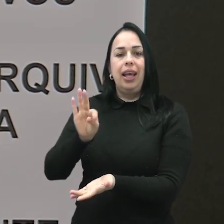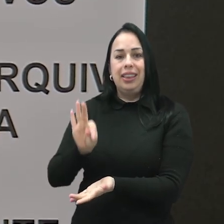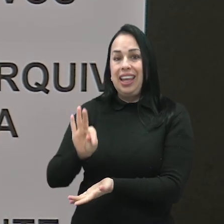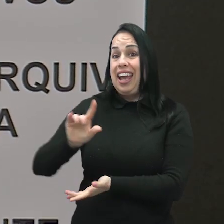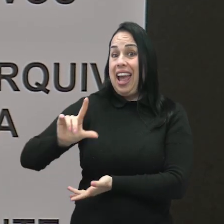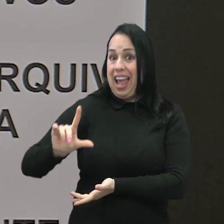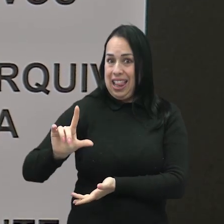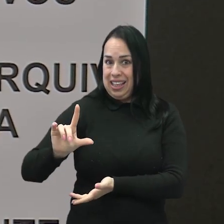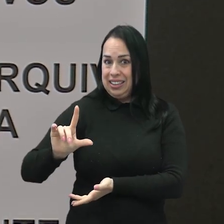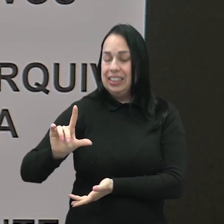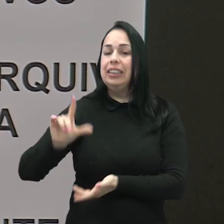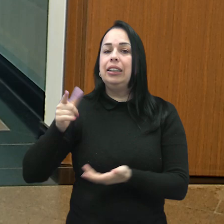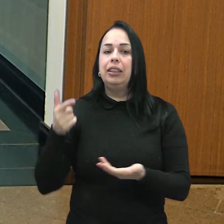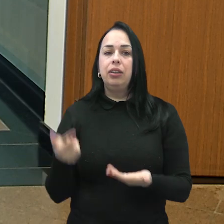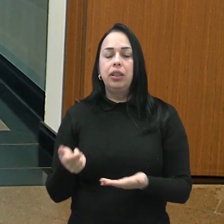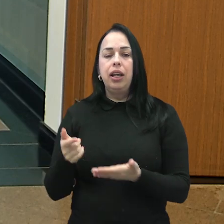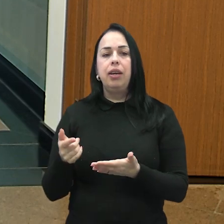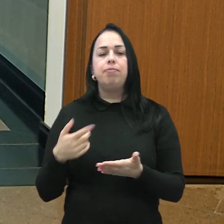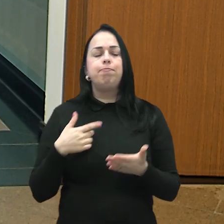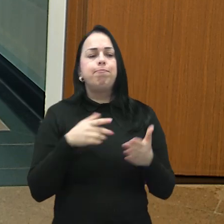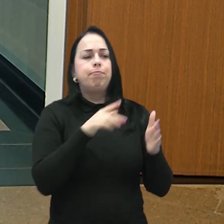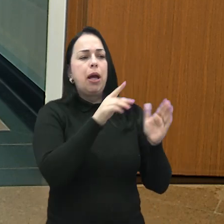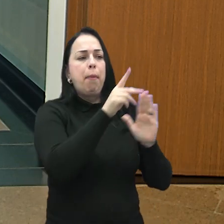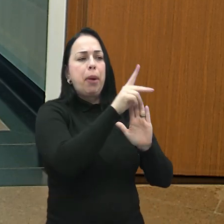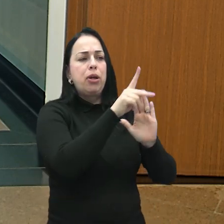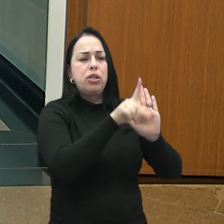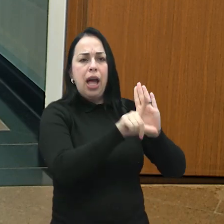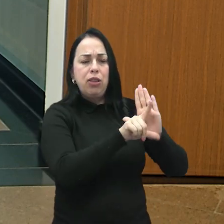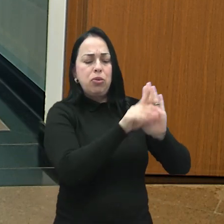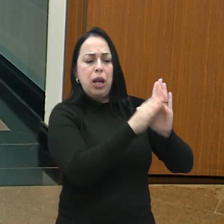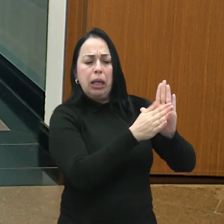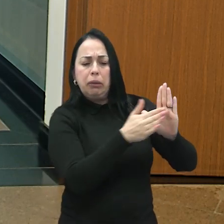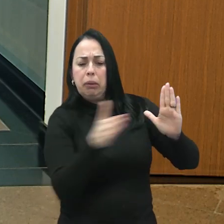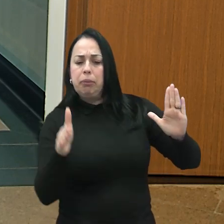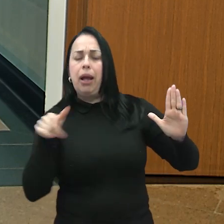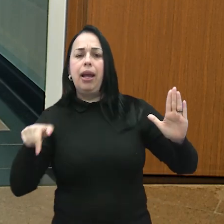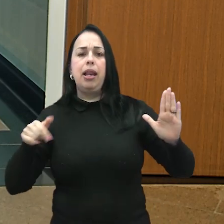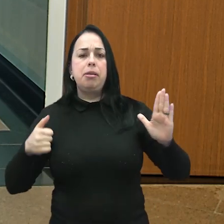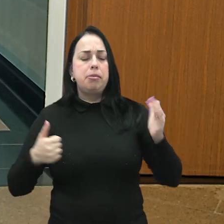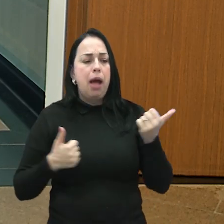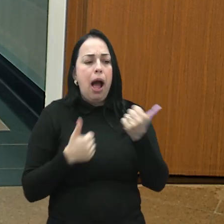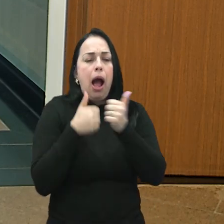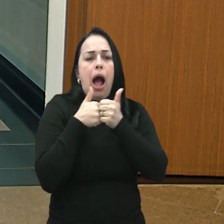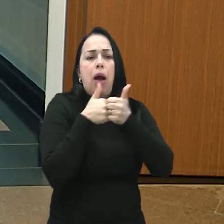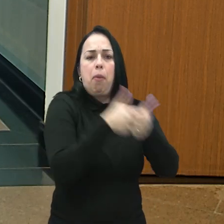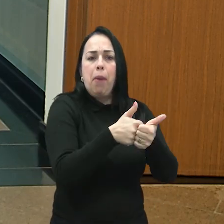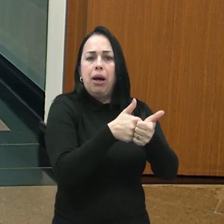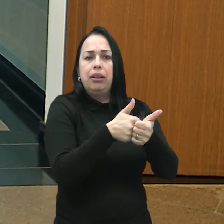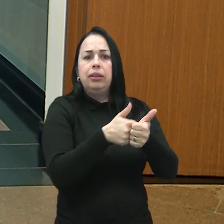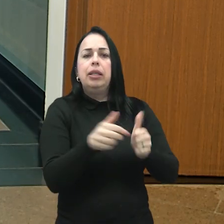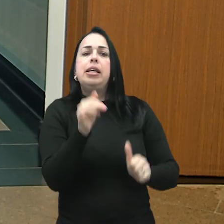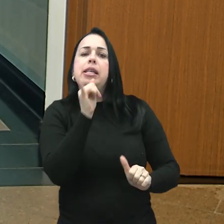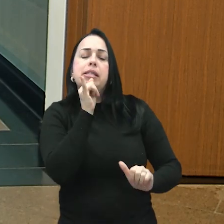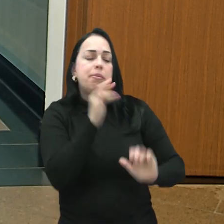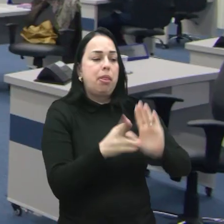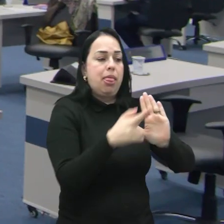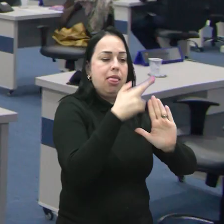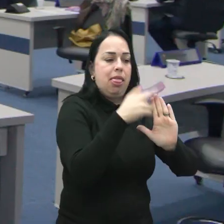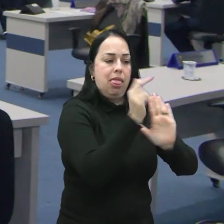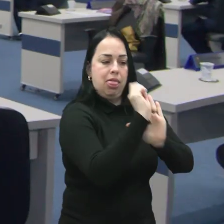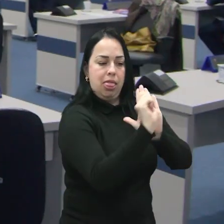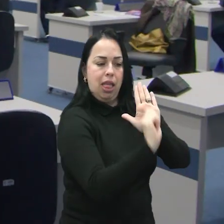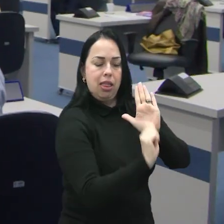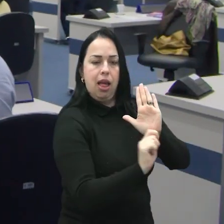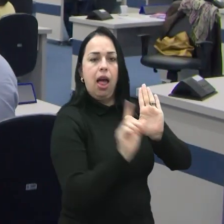Técnico-Legislativa, a DTL. Ele acompanha todo o caminho do projeto, da redação inicial,